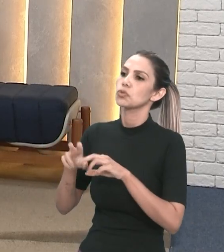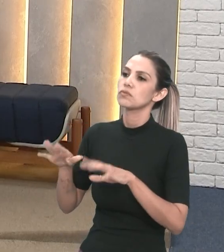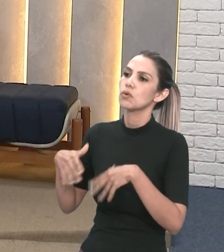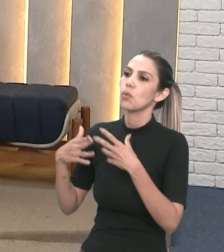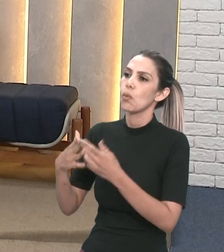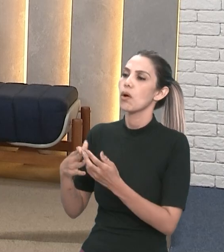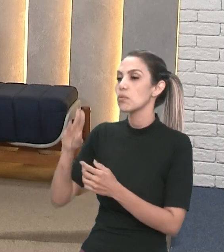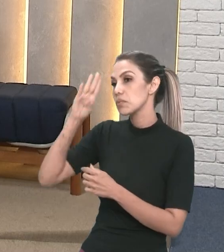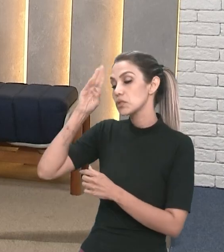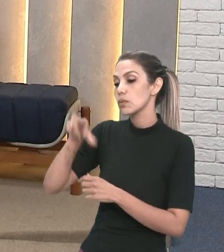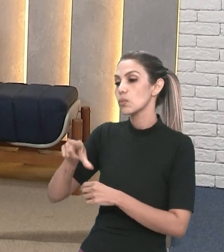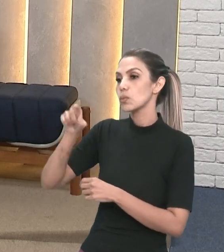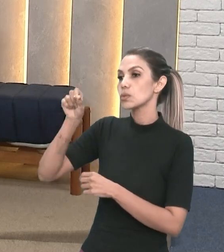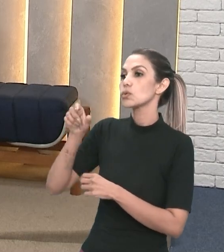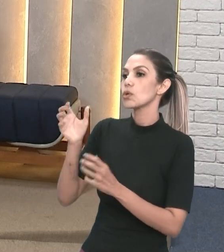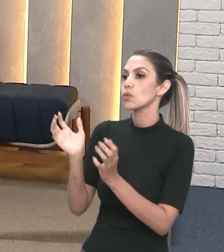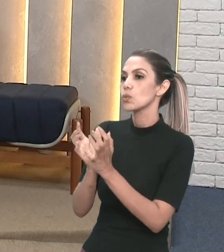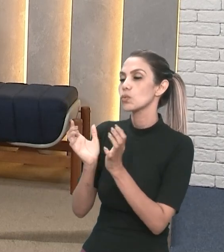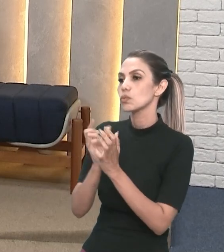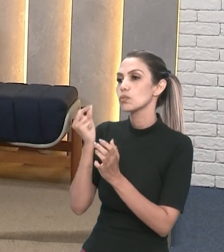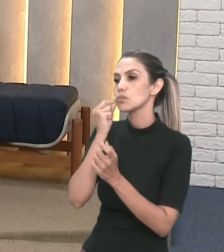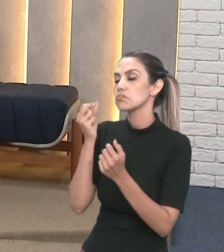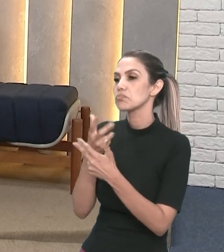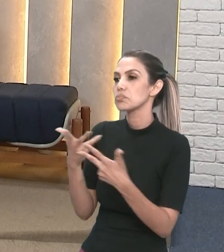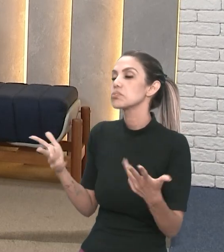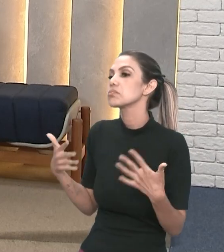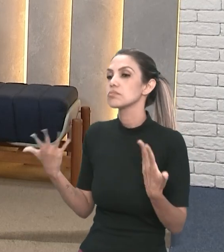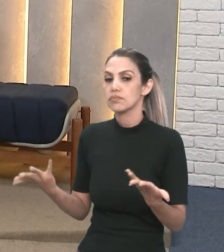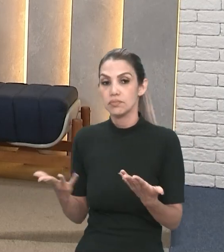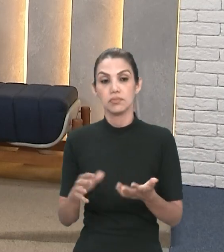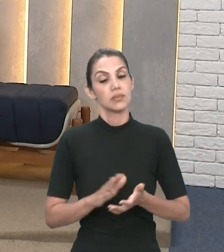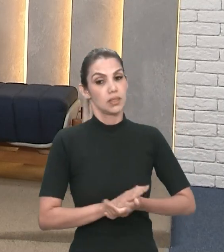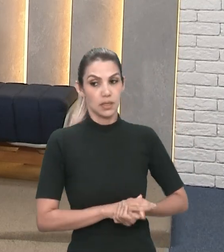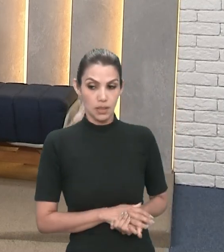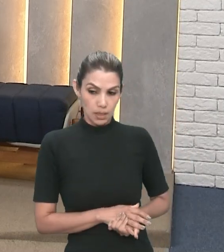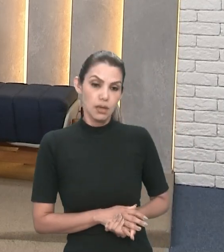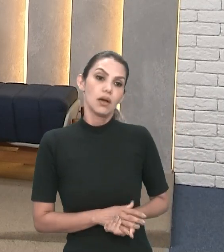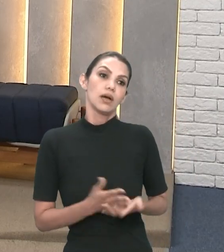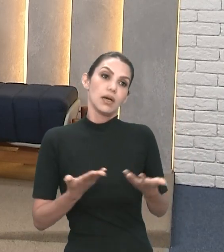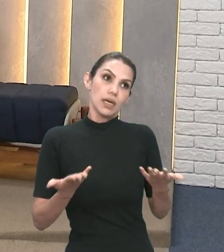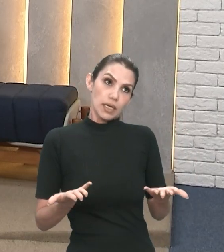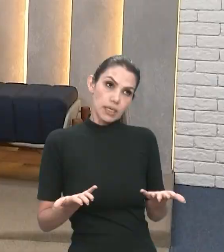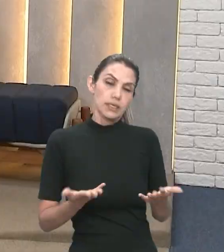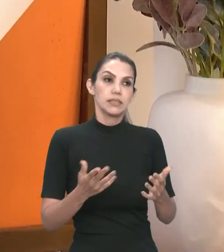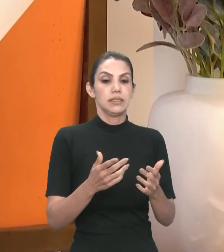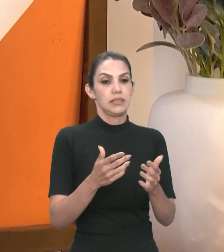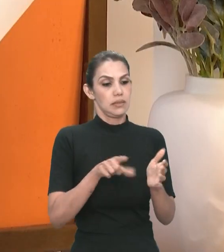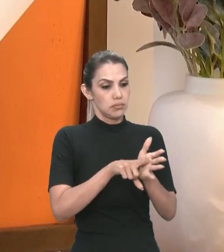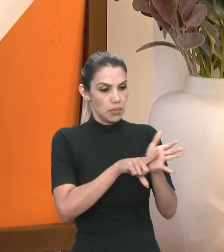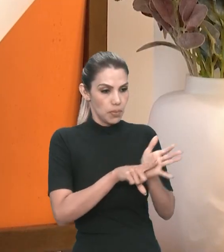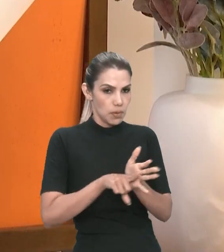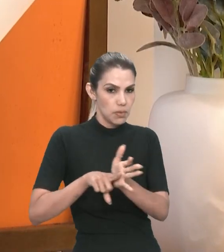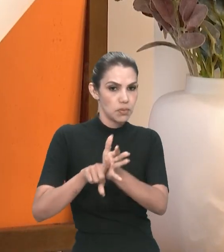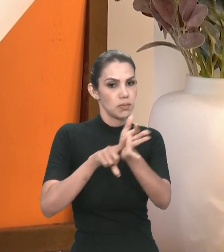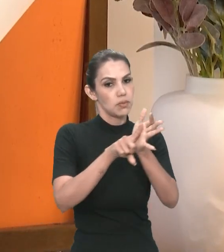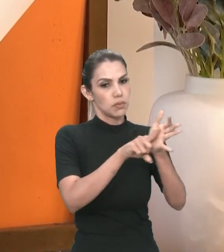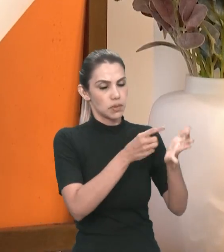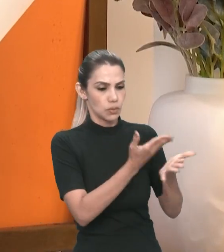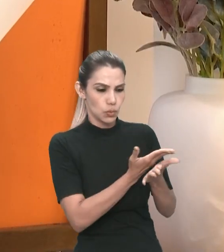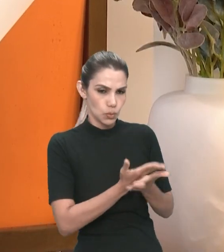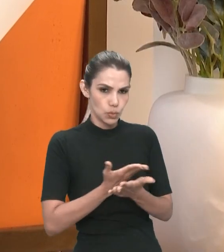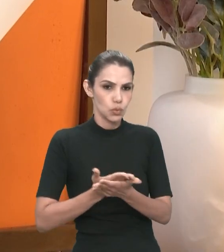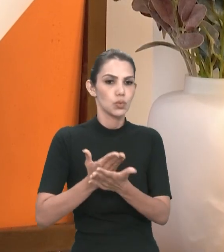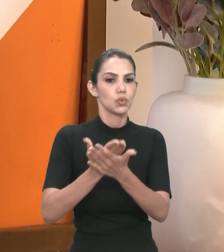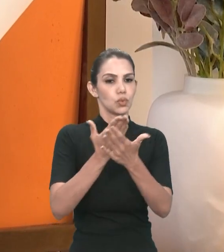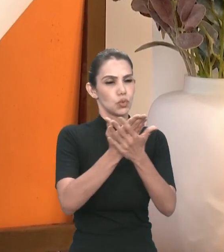nesse trabalho? Esse trabalho é um trabalho maior, né? Como eu falei, esse trabalho é um trabalho de uma pesquisa